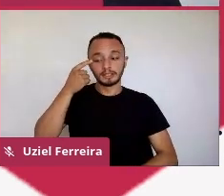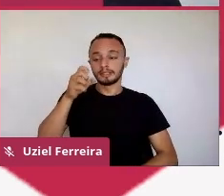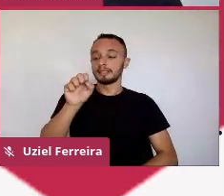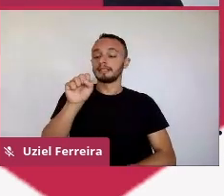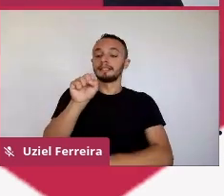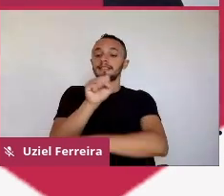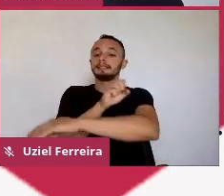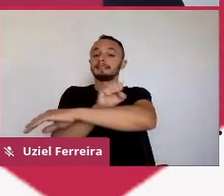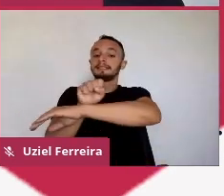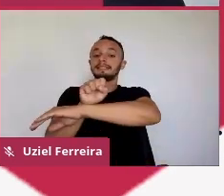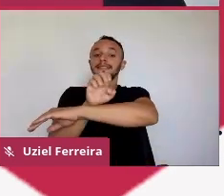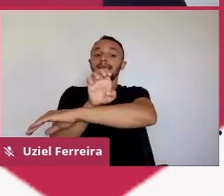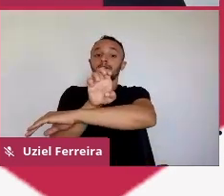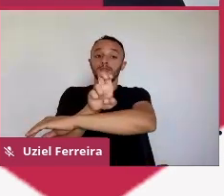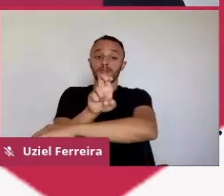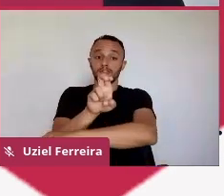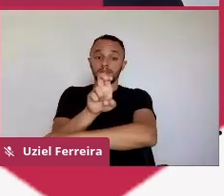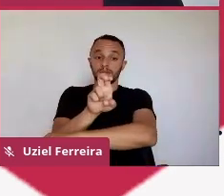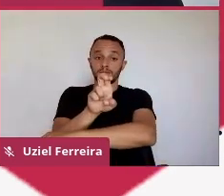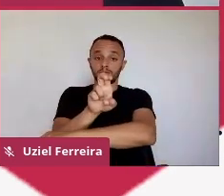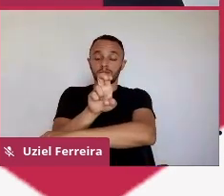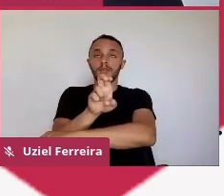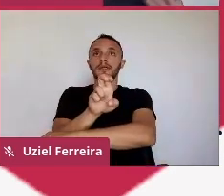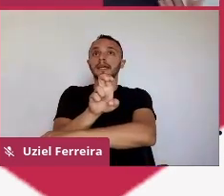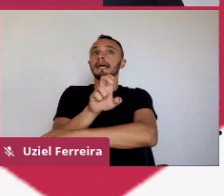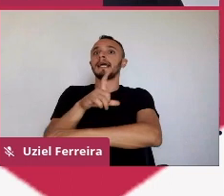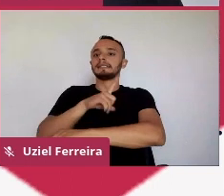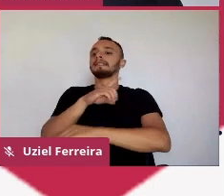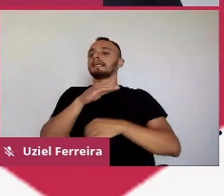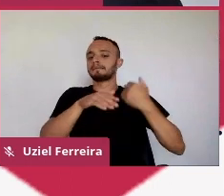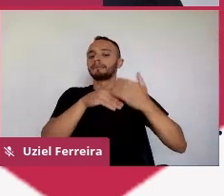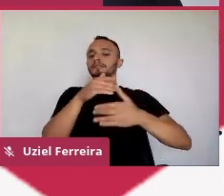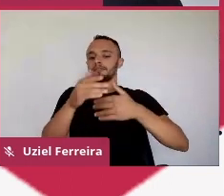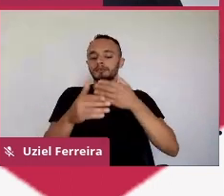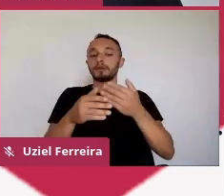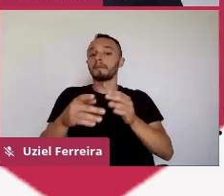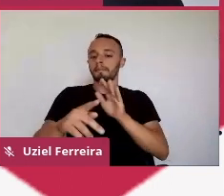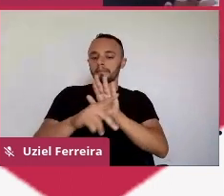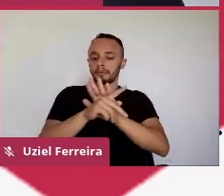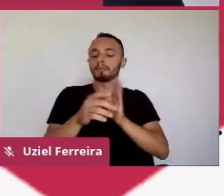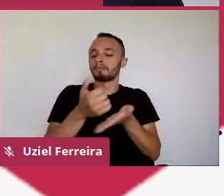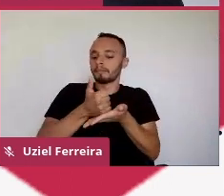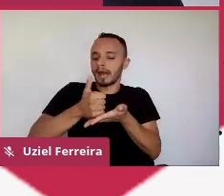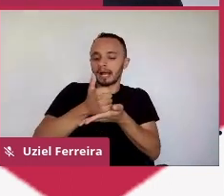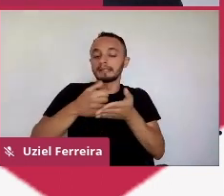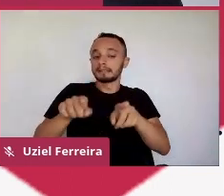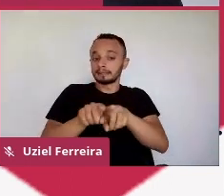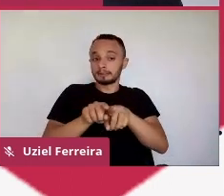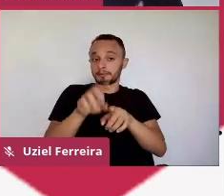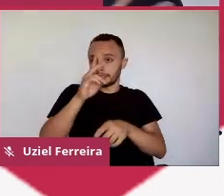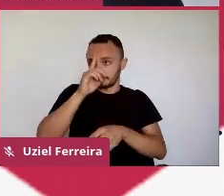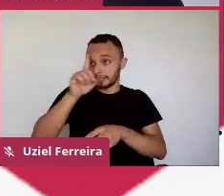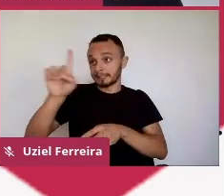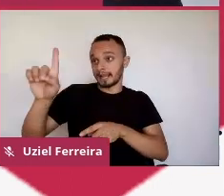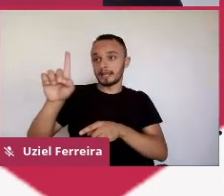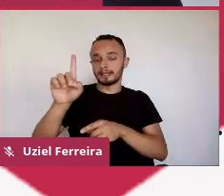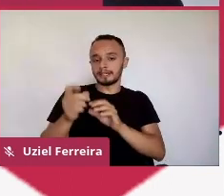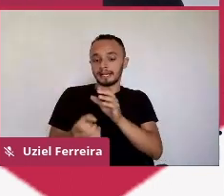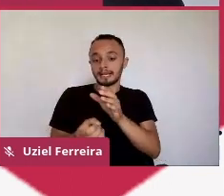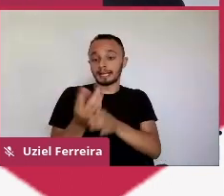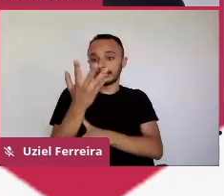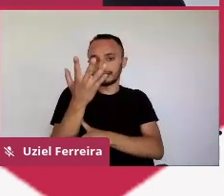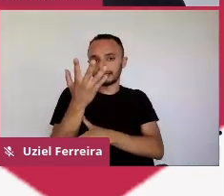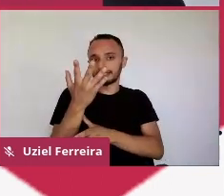desenvolveram técnicas usando como suporte para criar esse carimbo, para criar essa